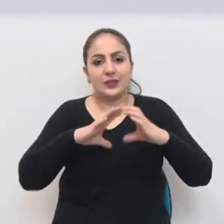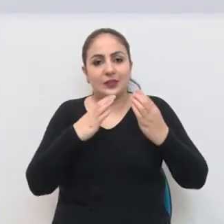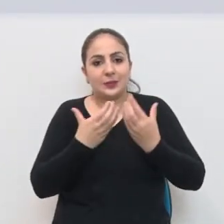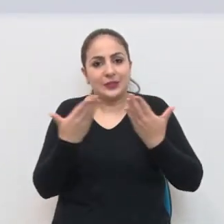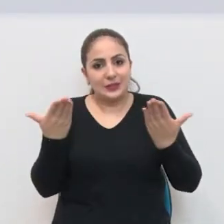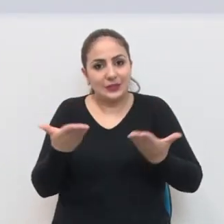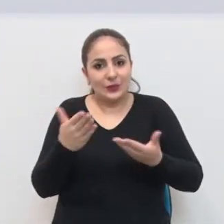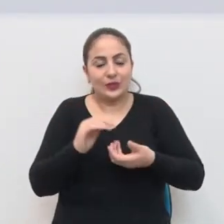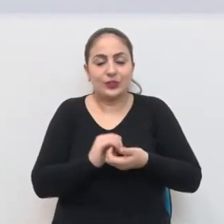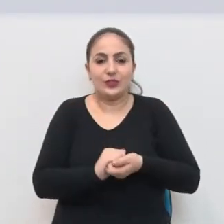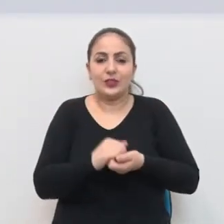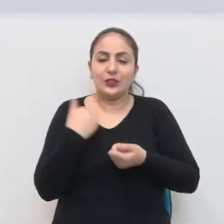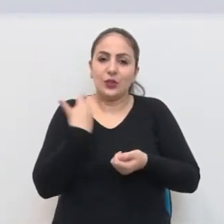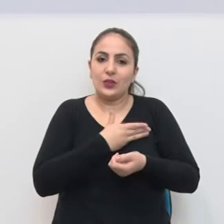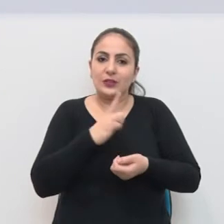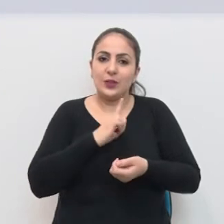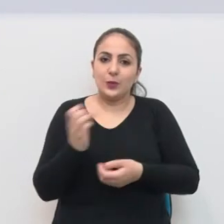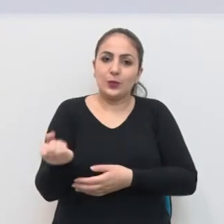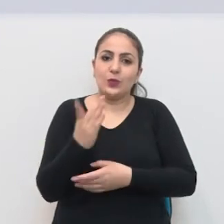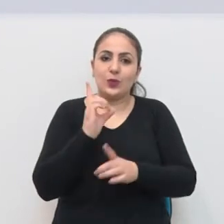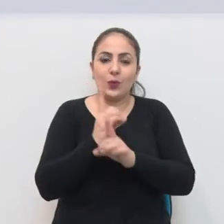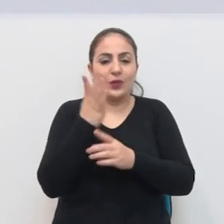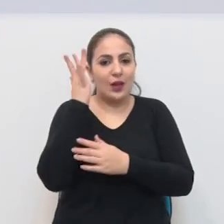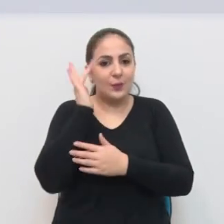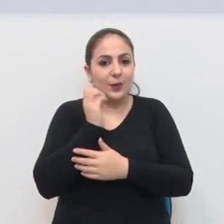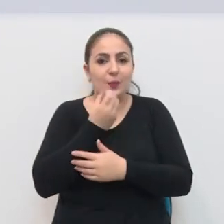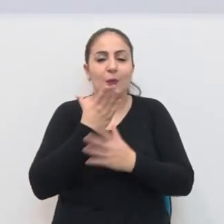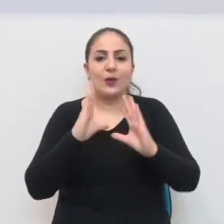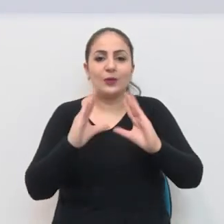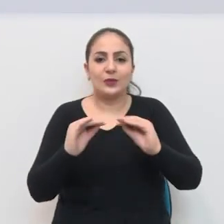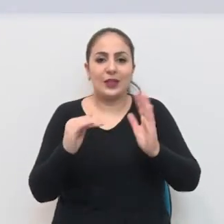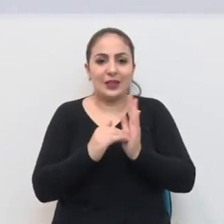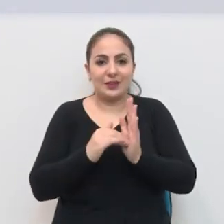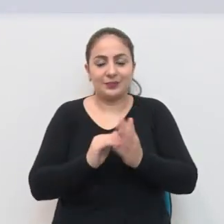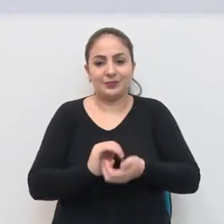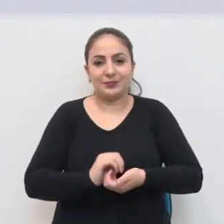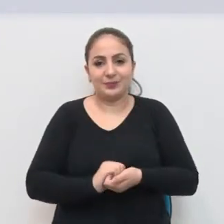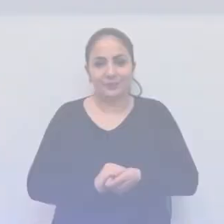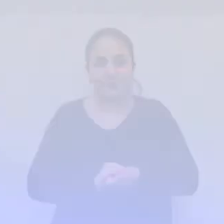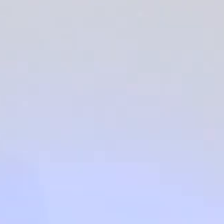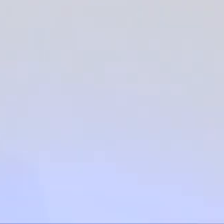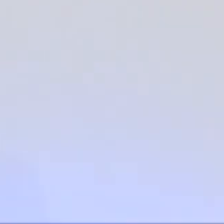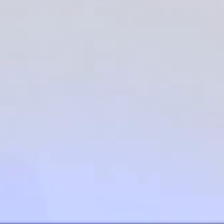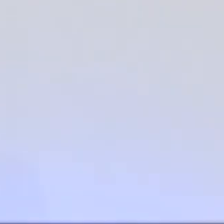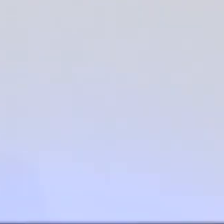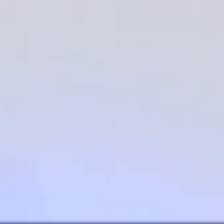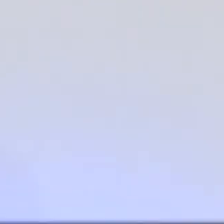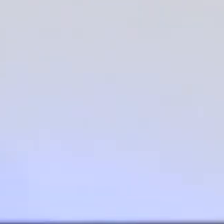Câmara de hoje. Nós temos um novo encontro amanhã. Uma boa noite e até lá!